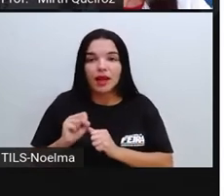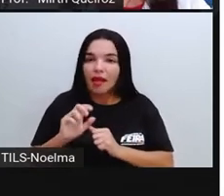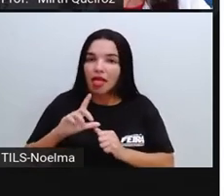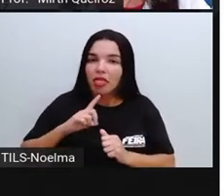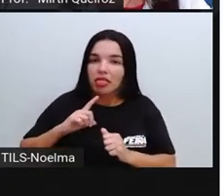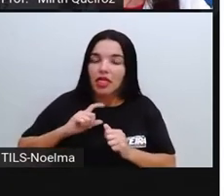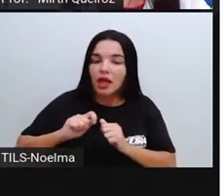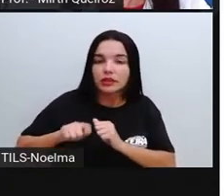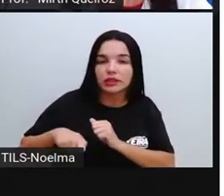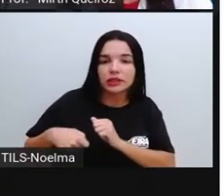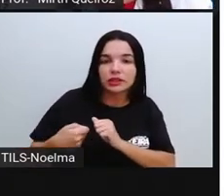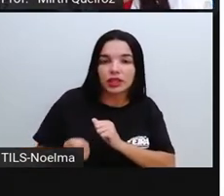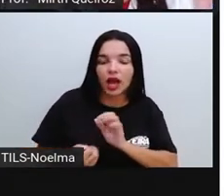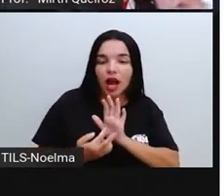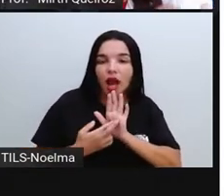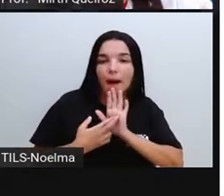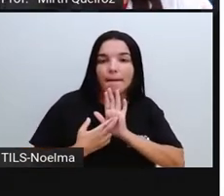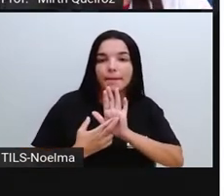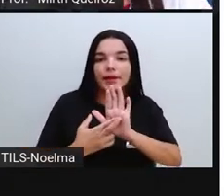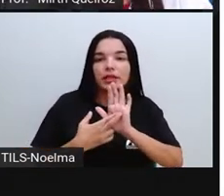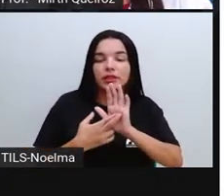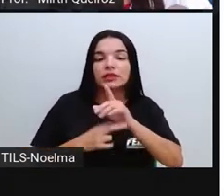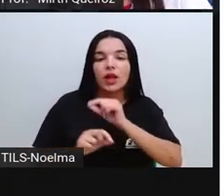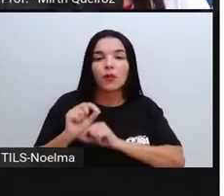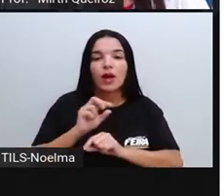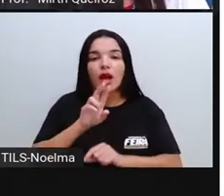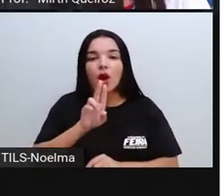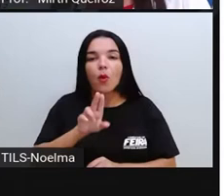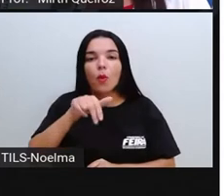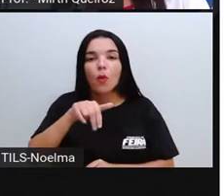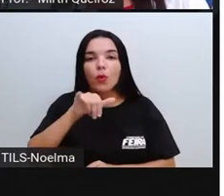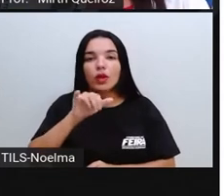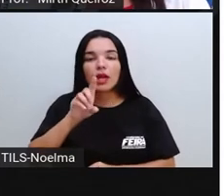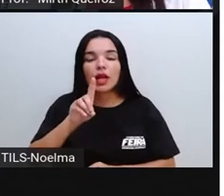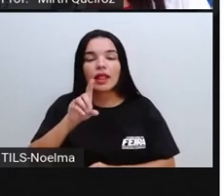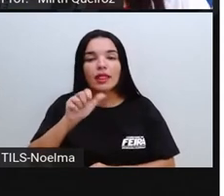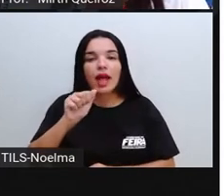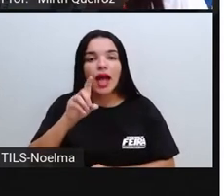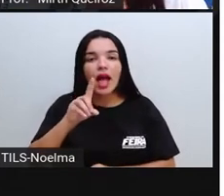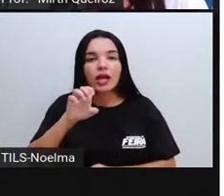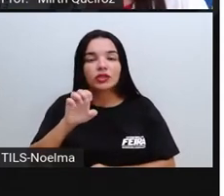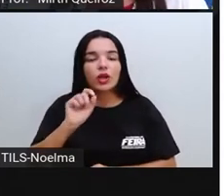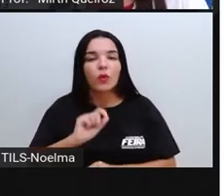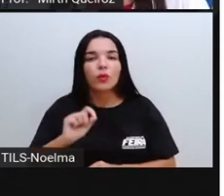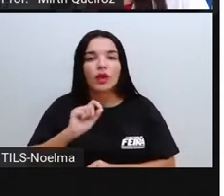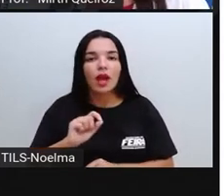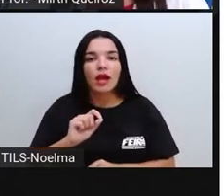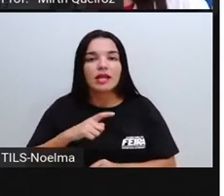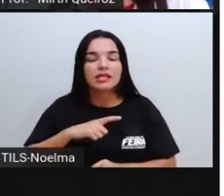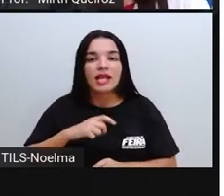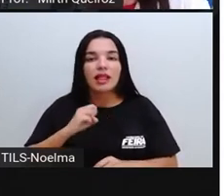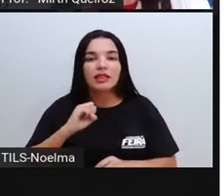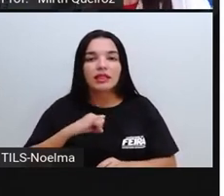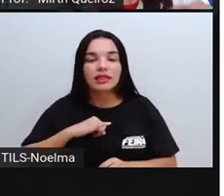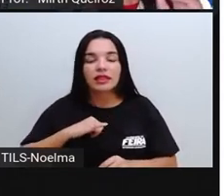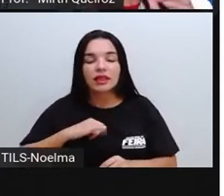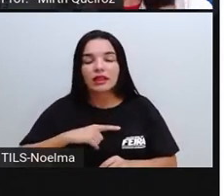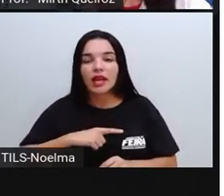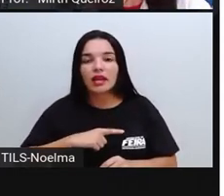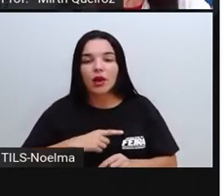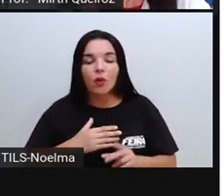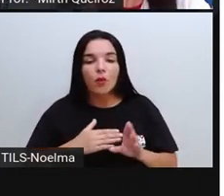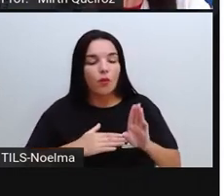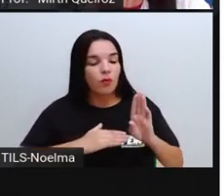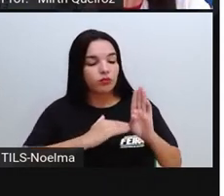ser utilizadas, né, para definir o volume no interior de um recipiente. Então,